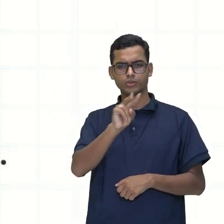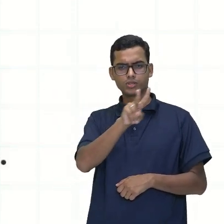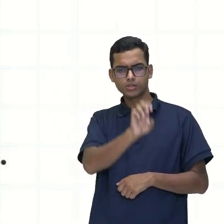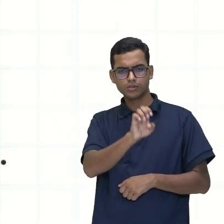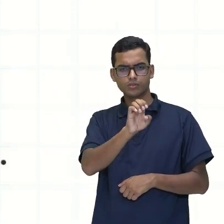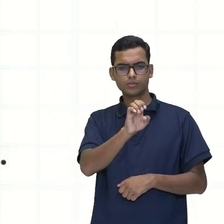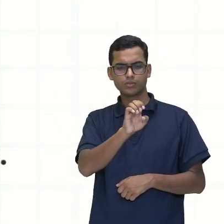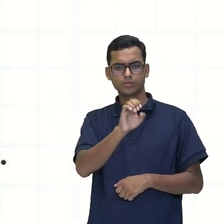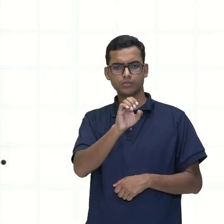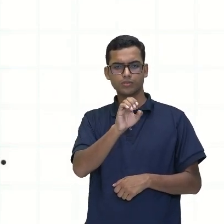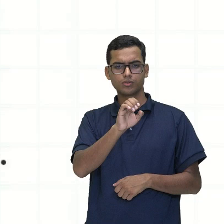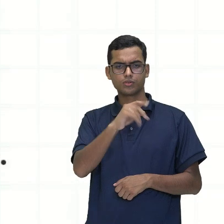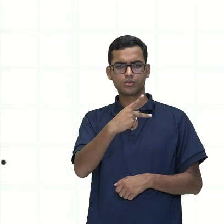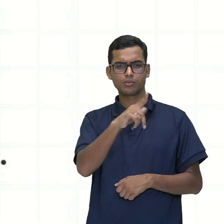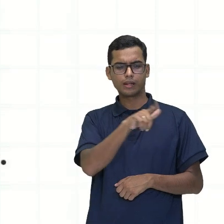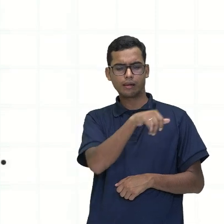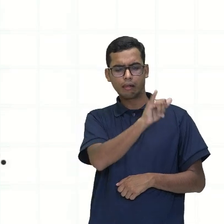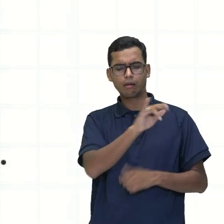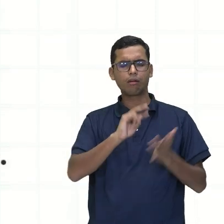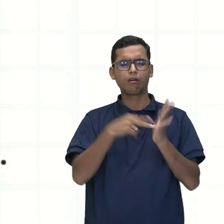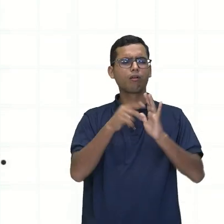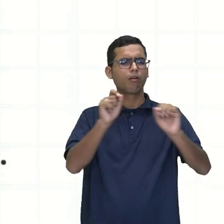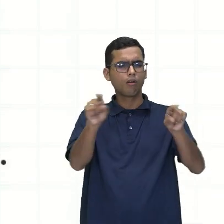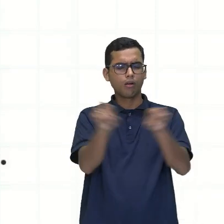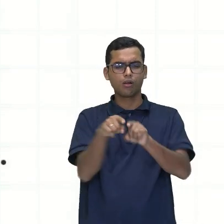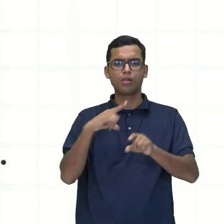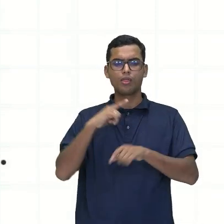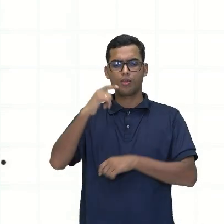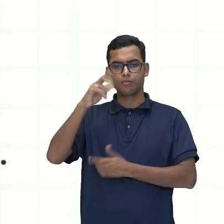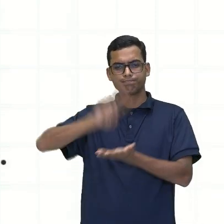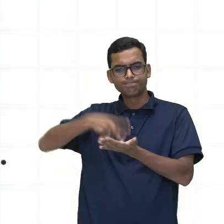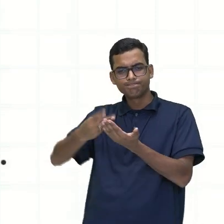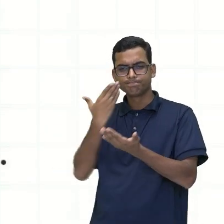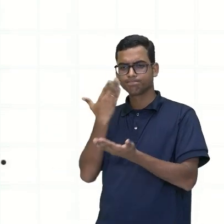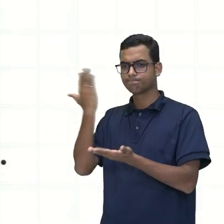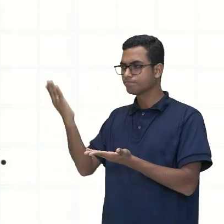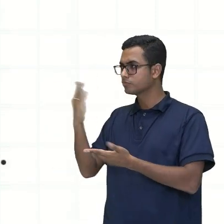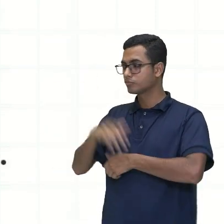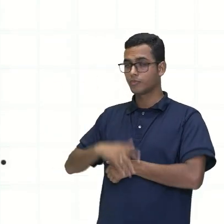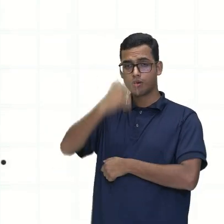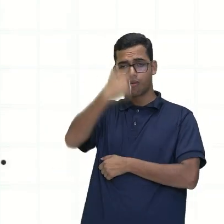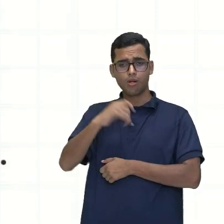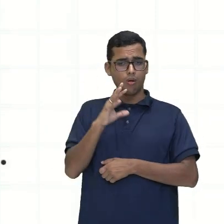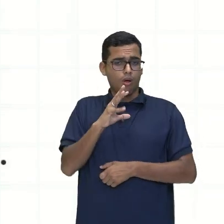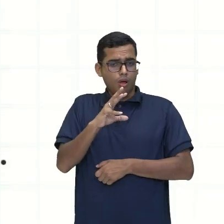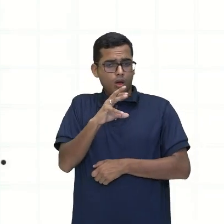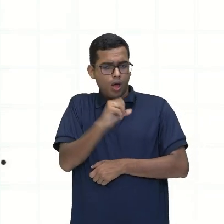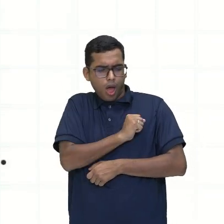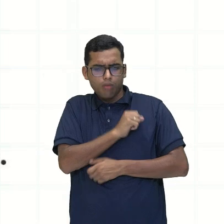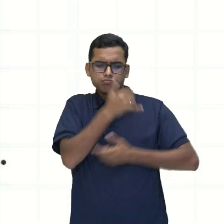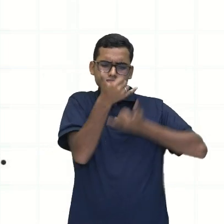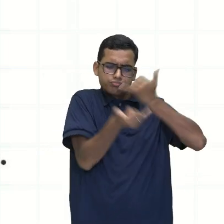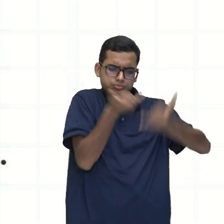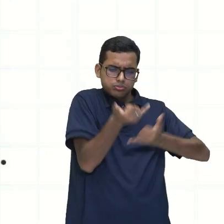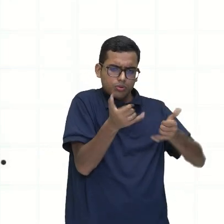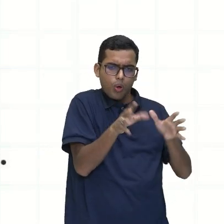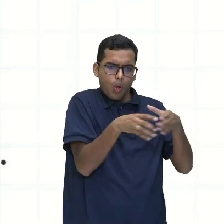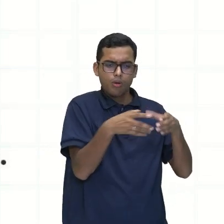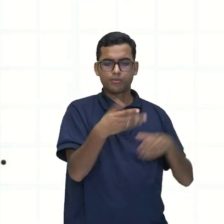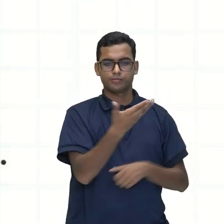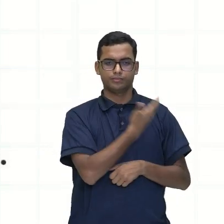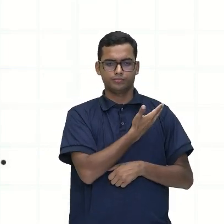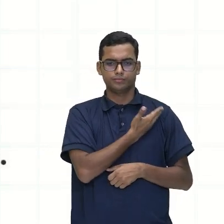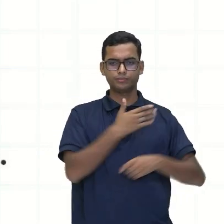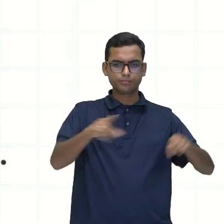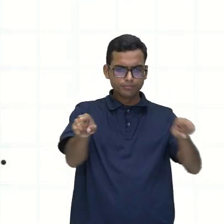brincar, jogar ou tocar, né? Tocar instrumentos musicais com eles, né? No caso, os meus amigos, não é isso? Mas